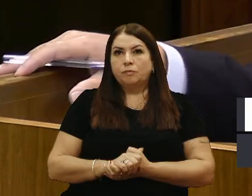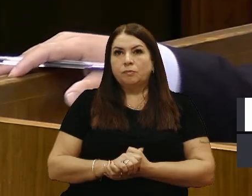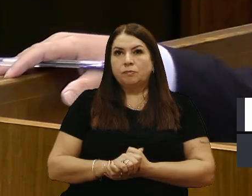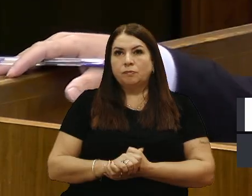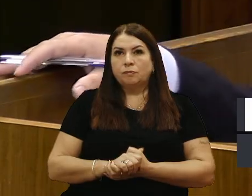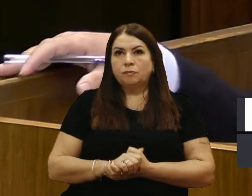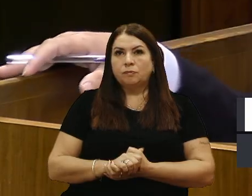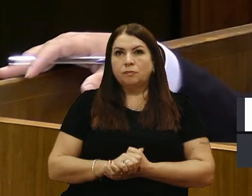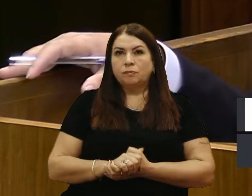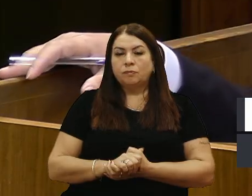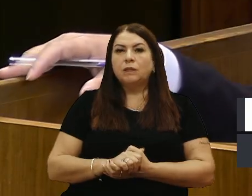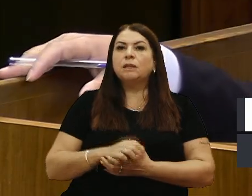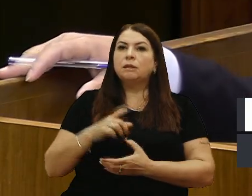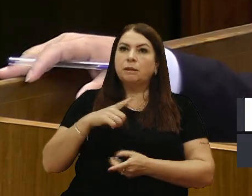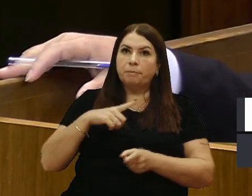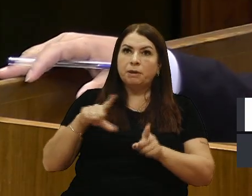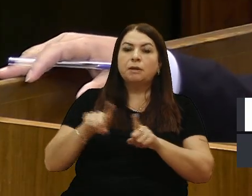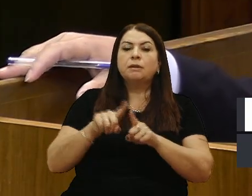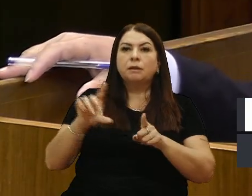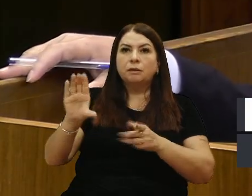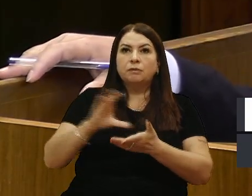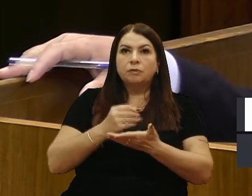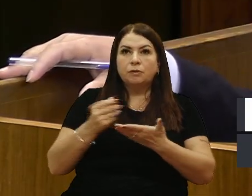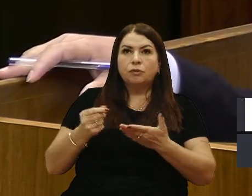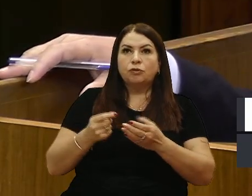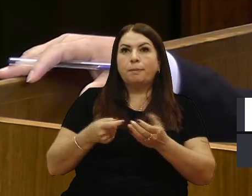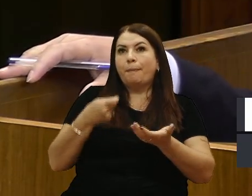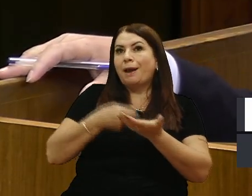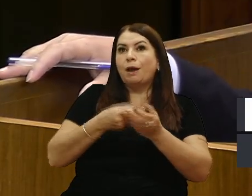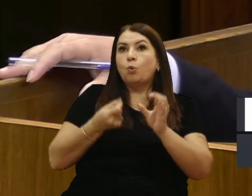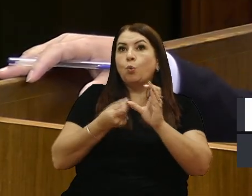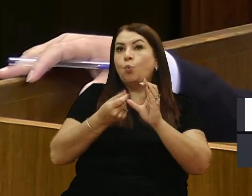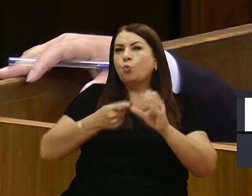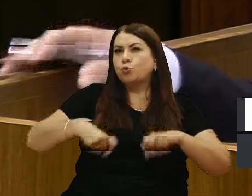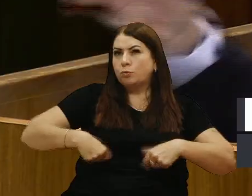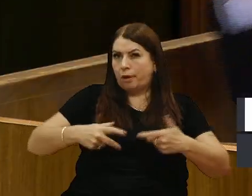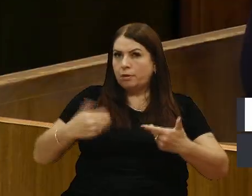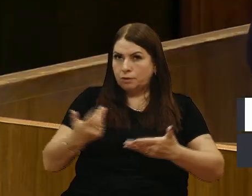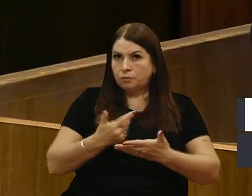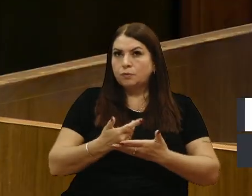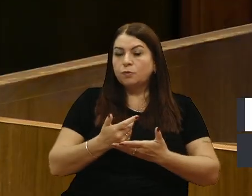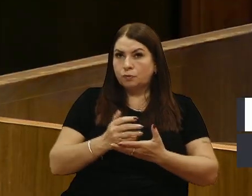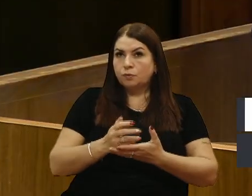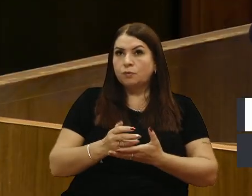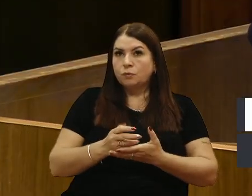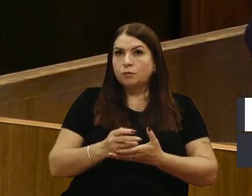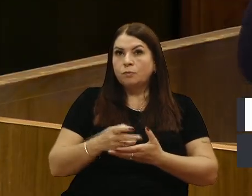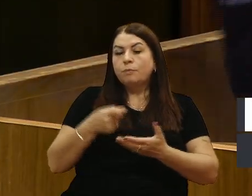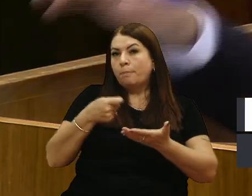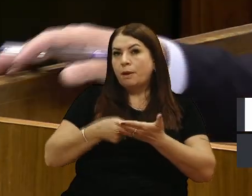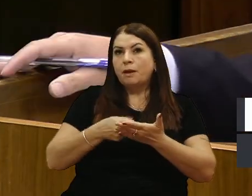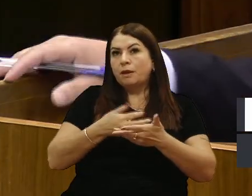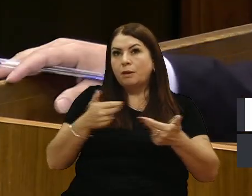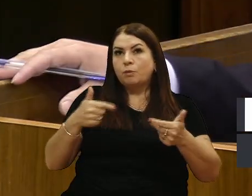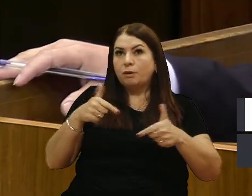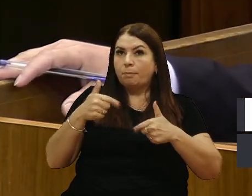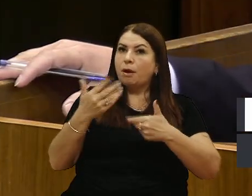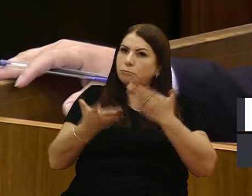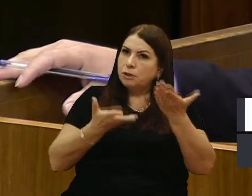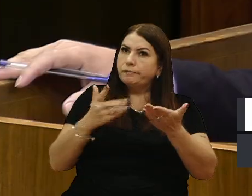e existe também a emenda parlamentar de custeio, que é para custear os